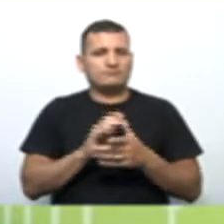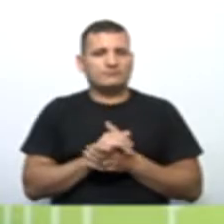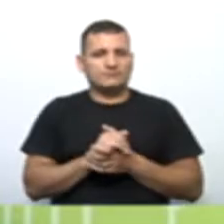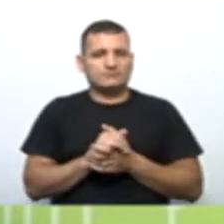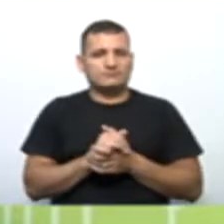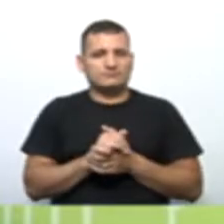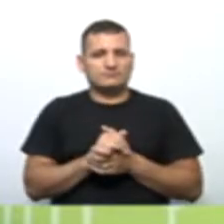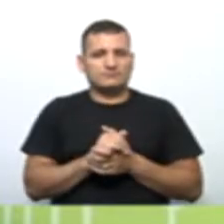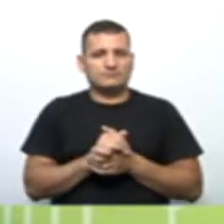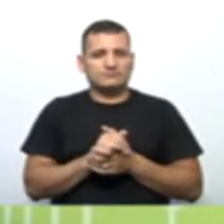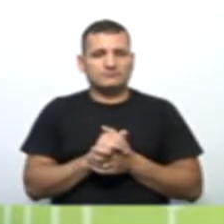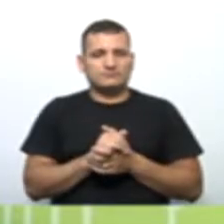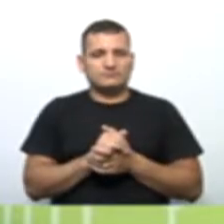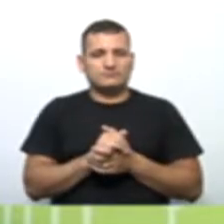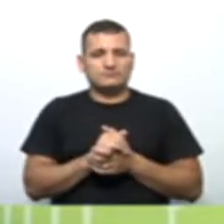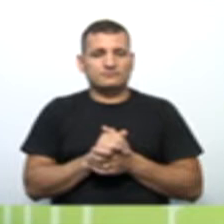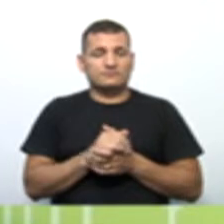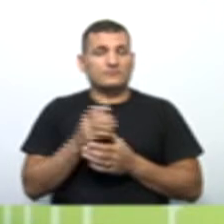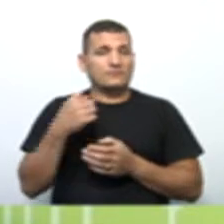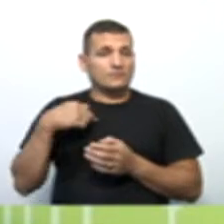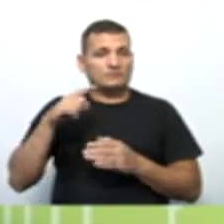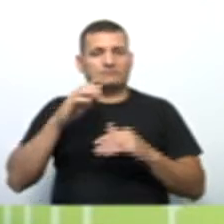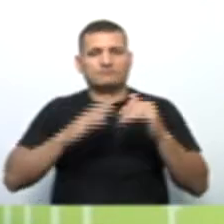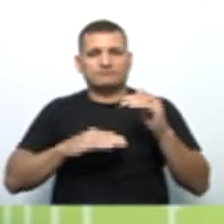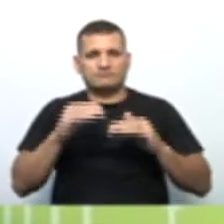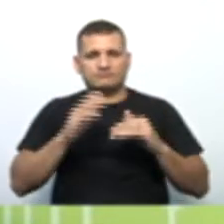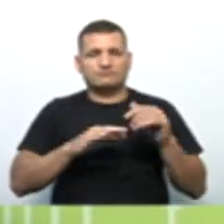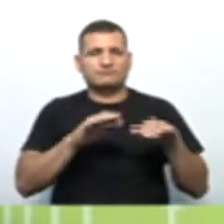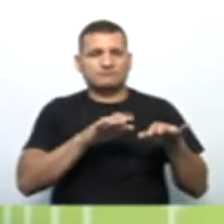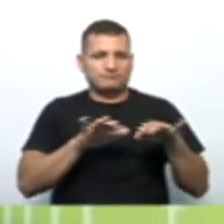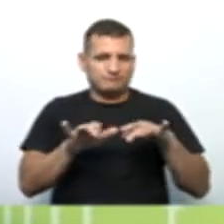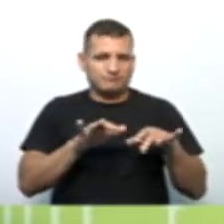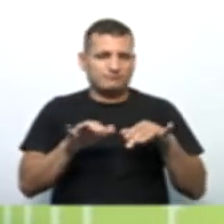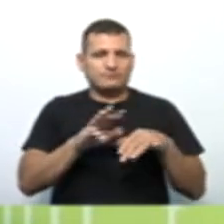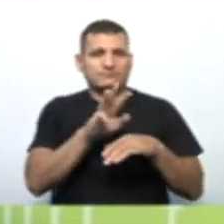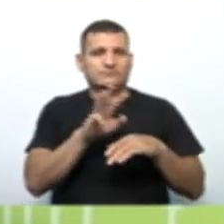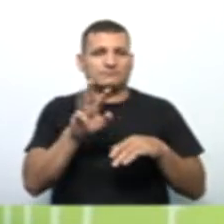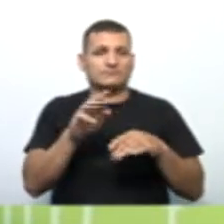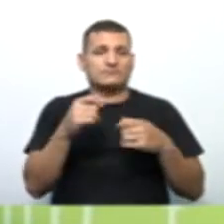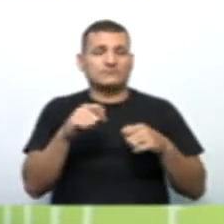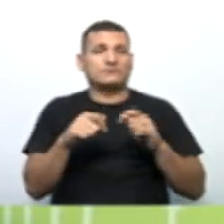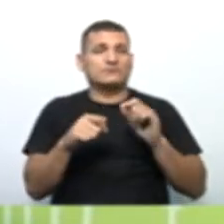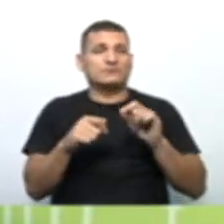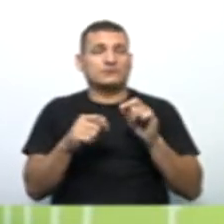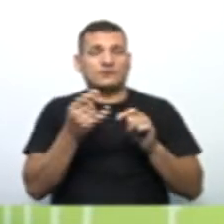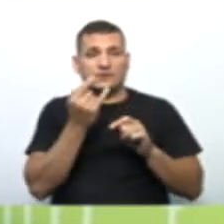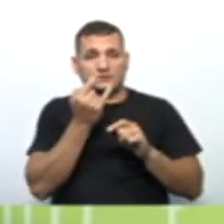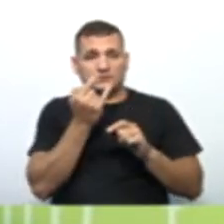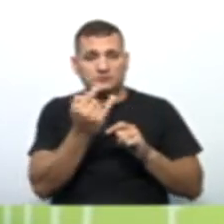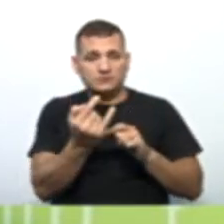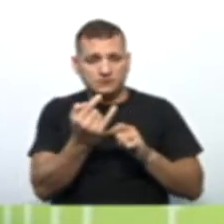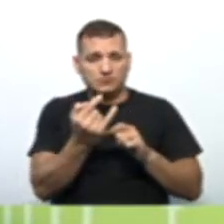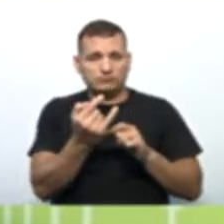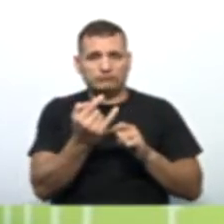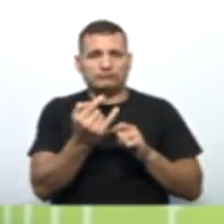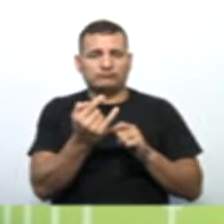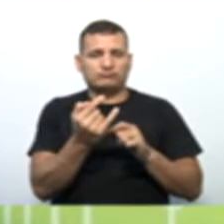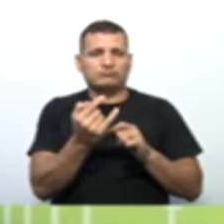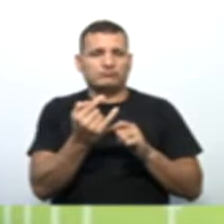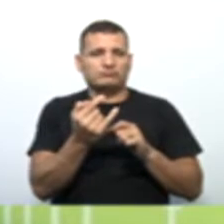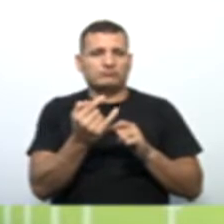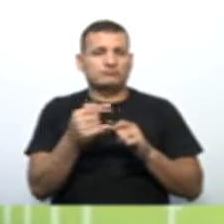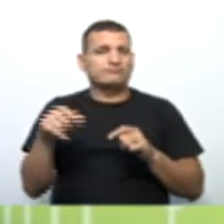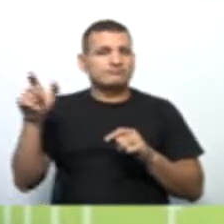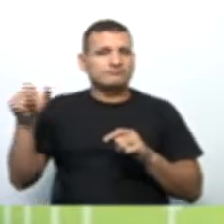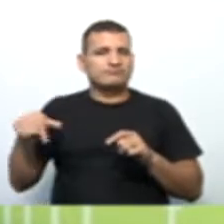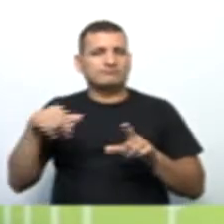da do sucesso agora nós o site a gente tem que chamar a atenção do eleitor e distrair ele no seu site ou seja tem que